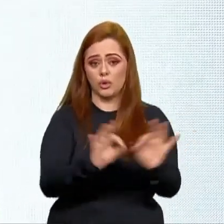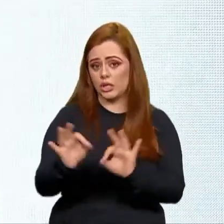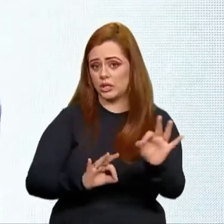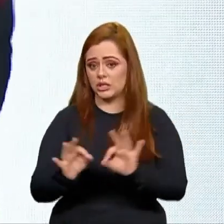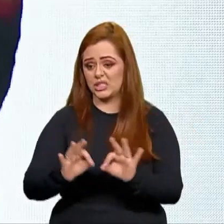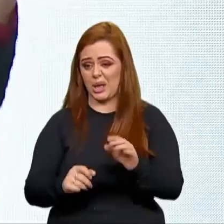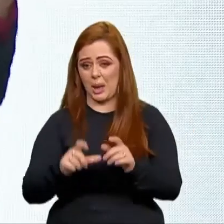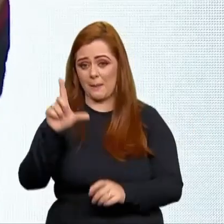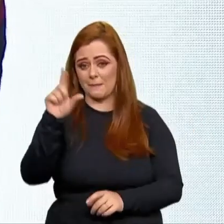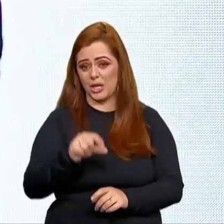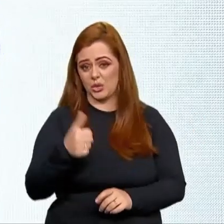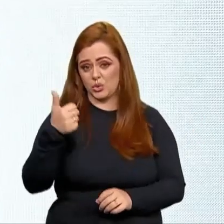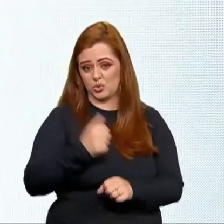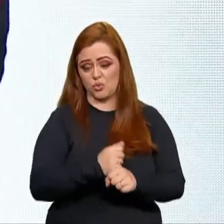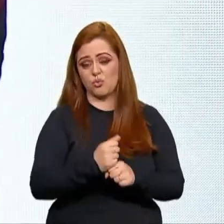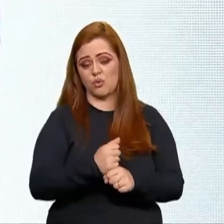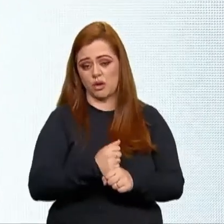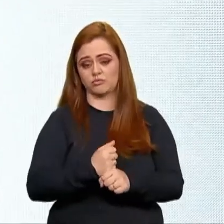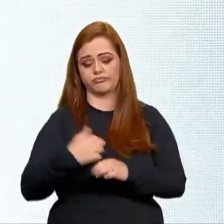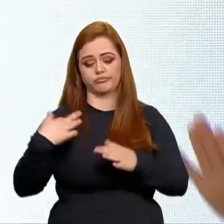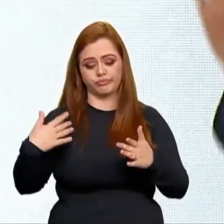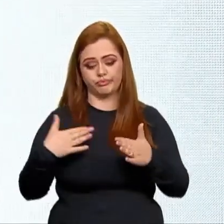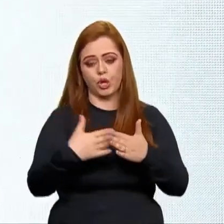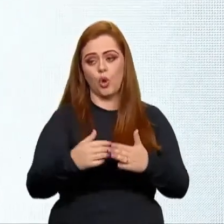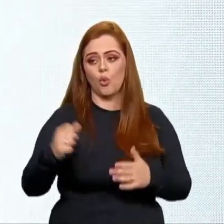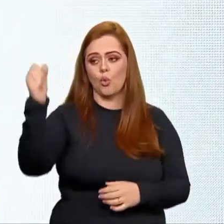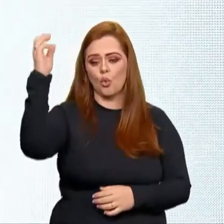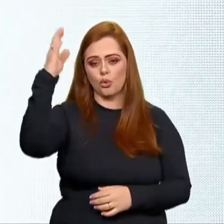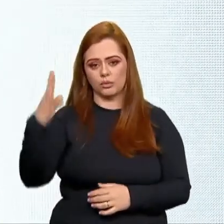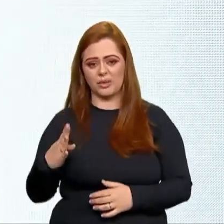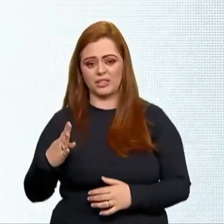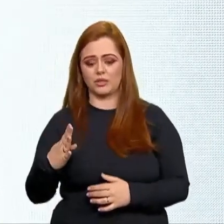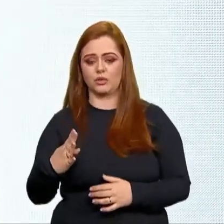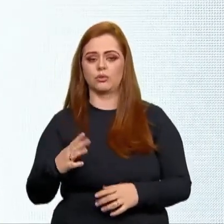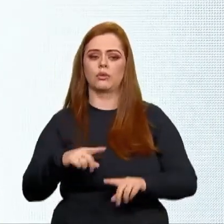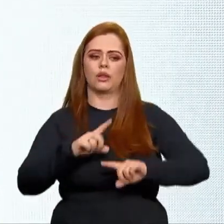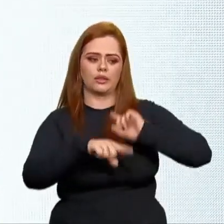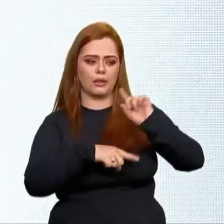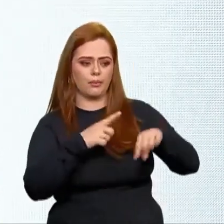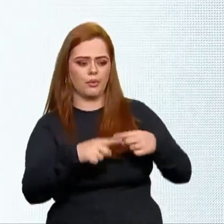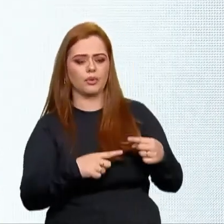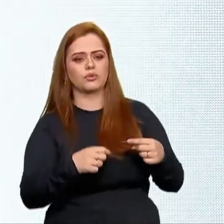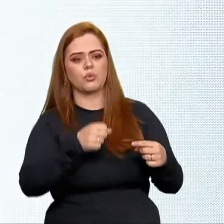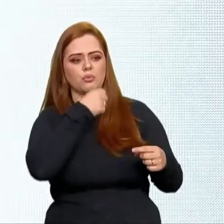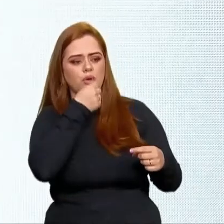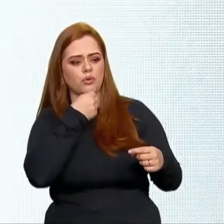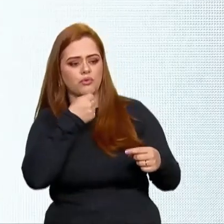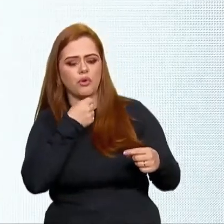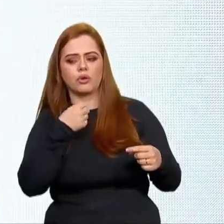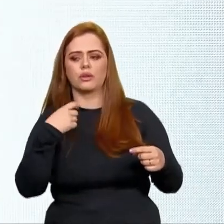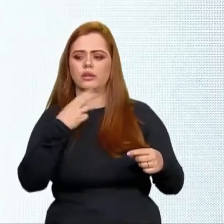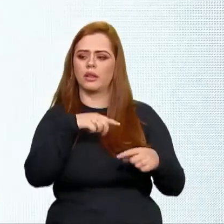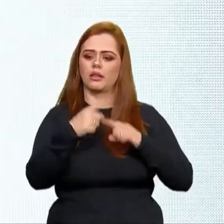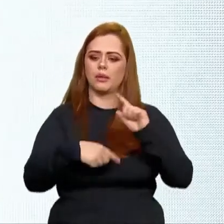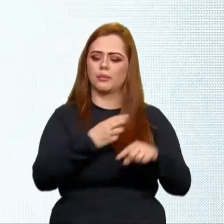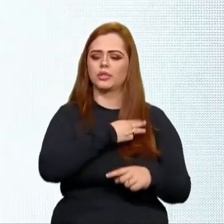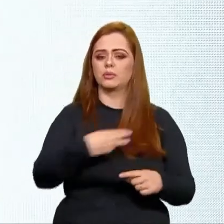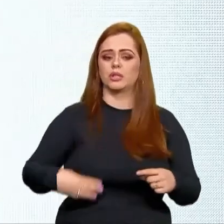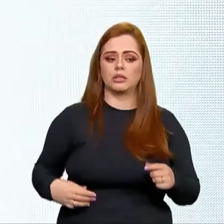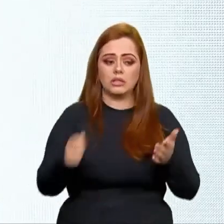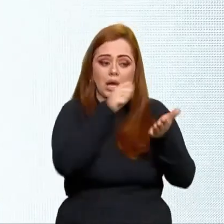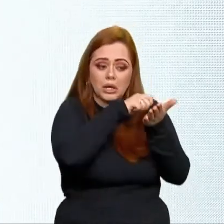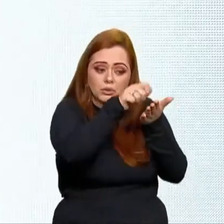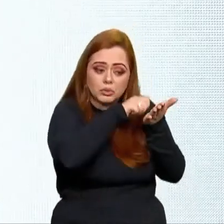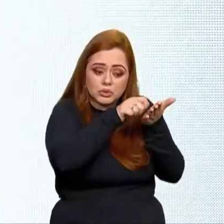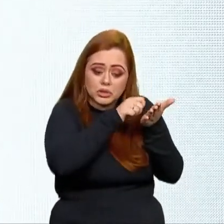Brasil. Primeiro como candidata, com um banquinho e um microfone, depois como ministra, com uma caneta na mão, anotando todas as